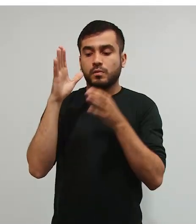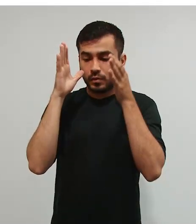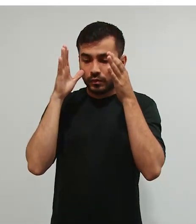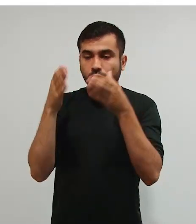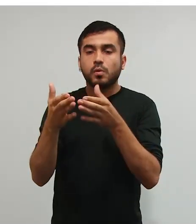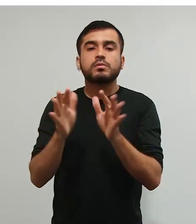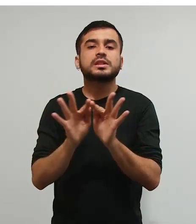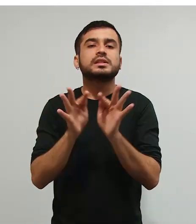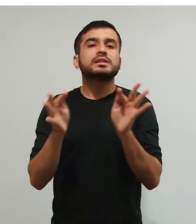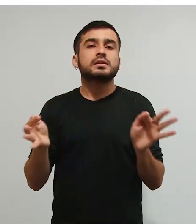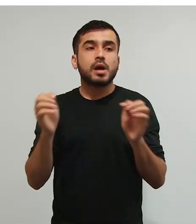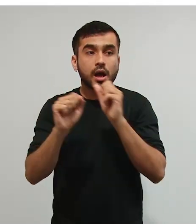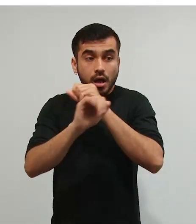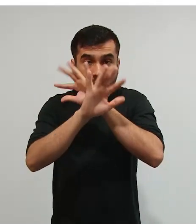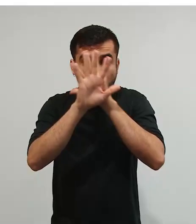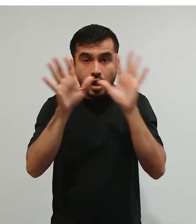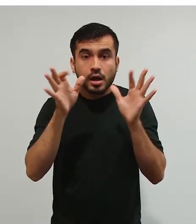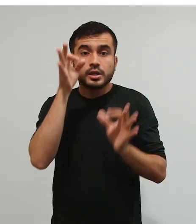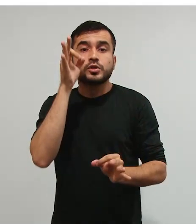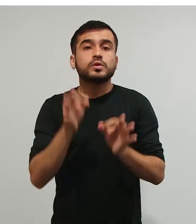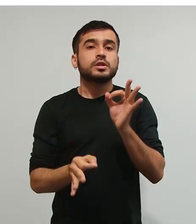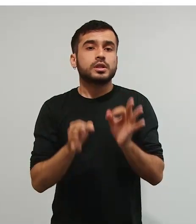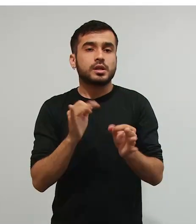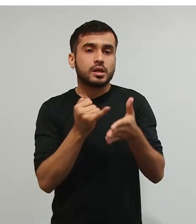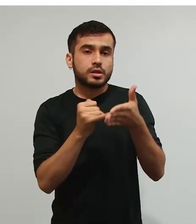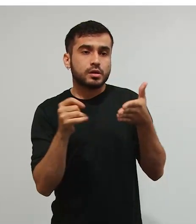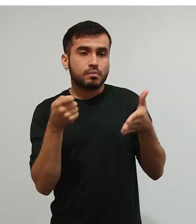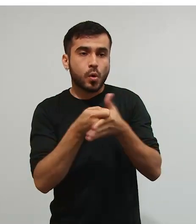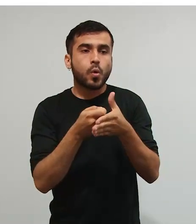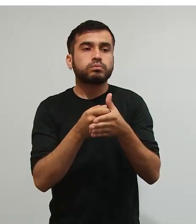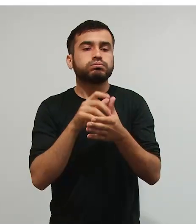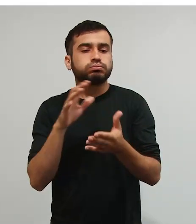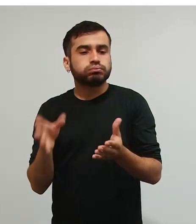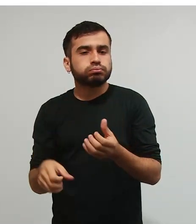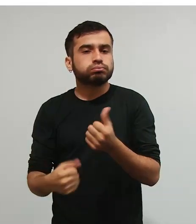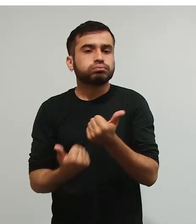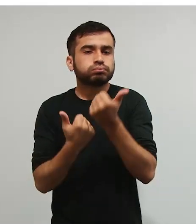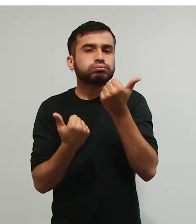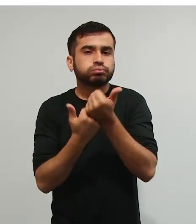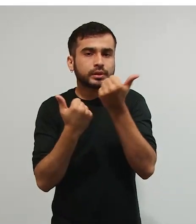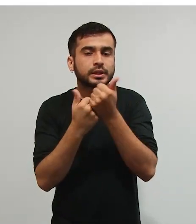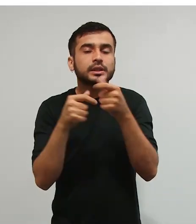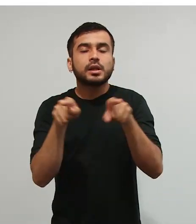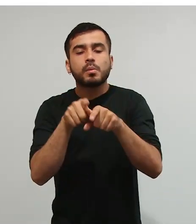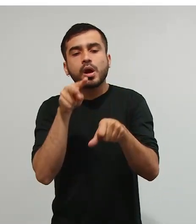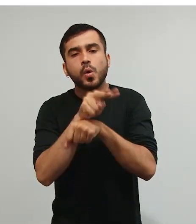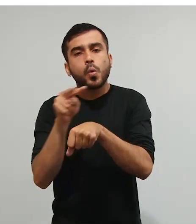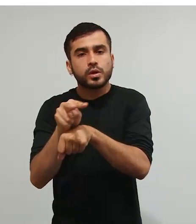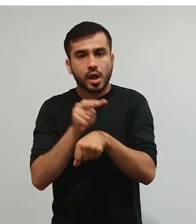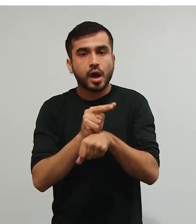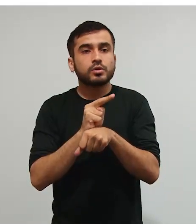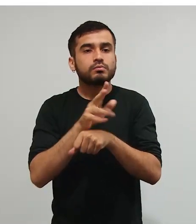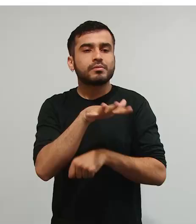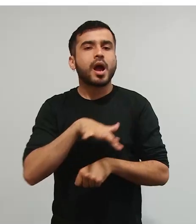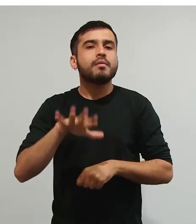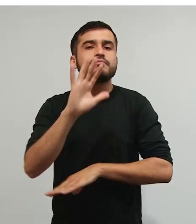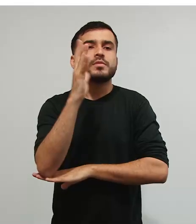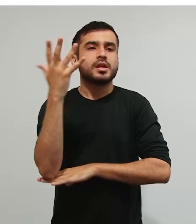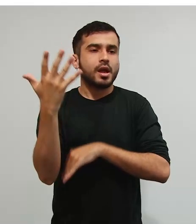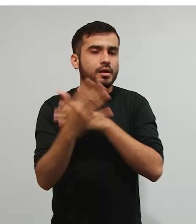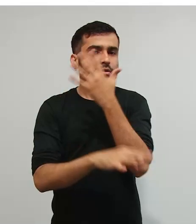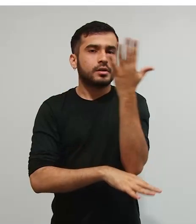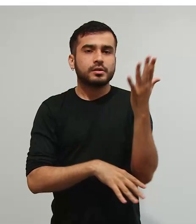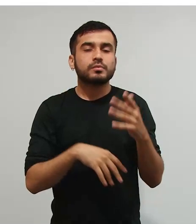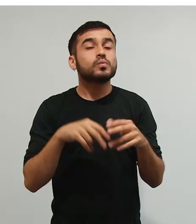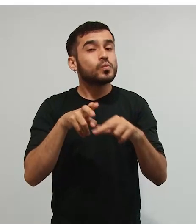pela simplicidade, transparência, justiça tributária, cooperação, defesa do meio ambiente, inclusive. Por isso que tem aquele